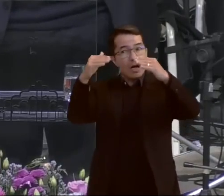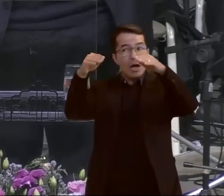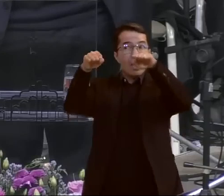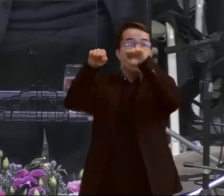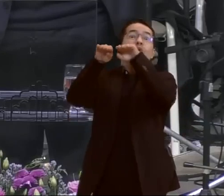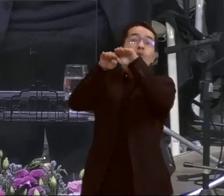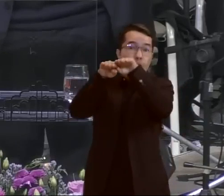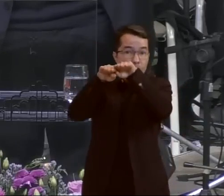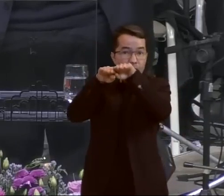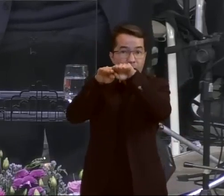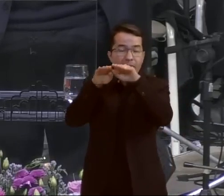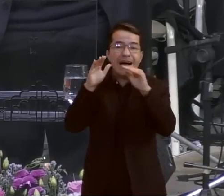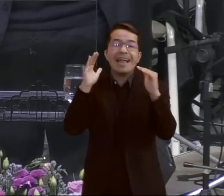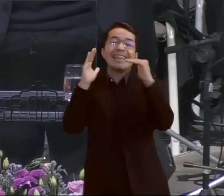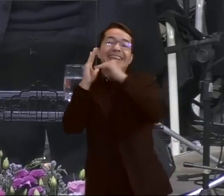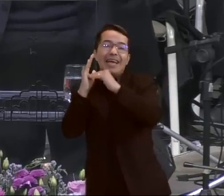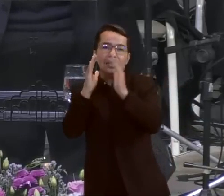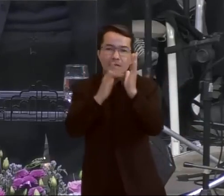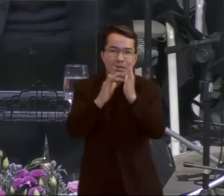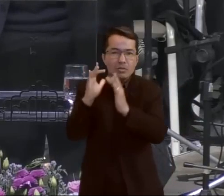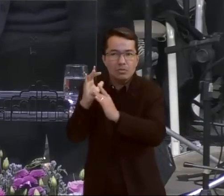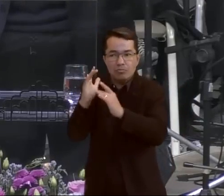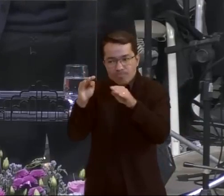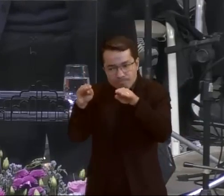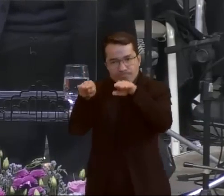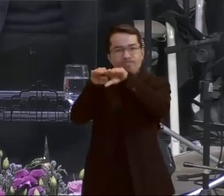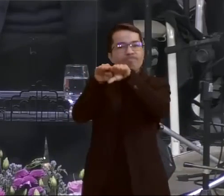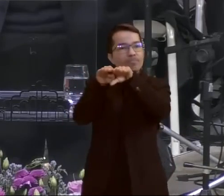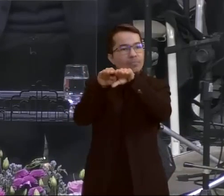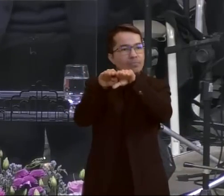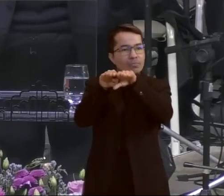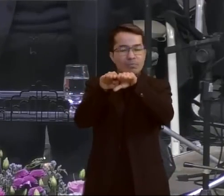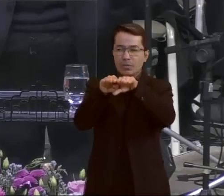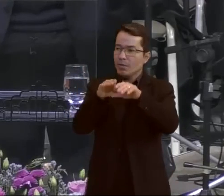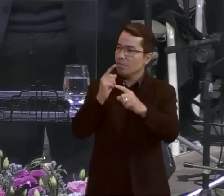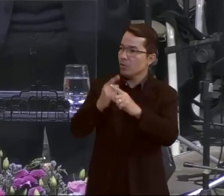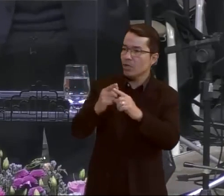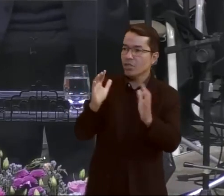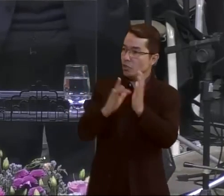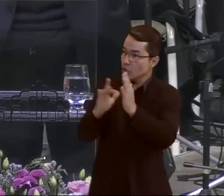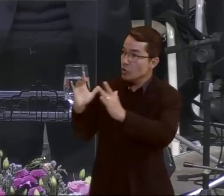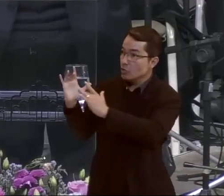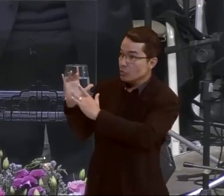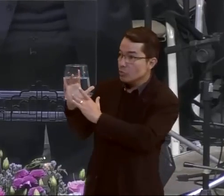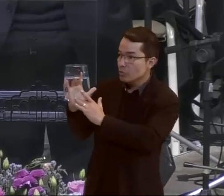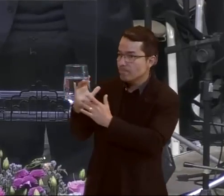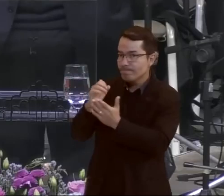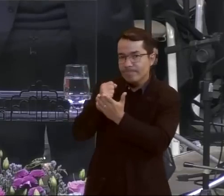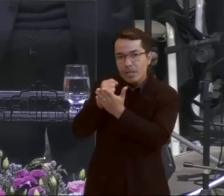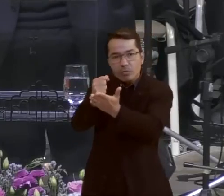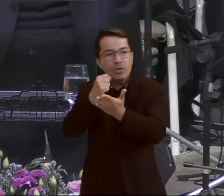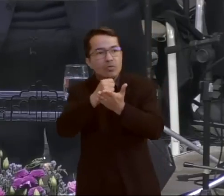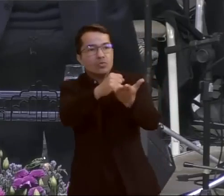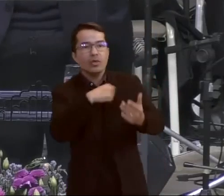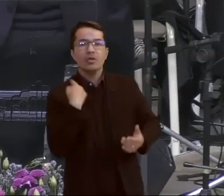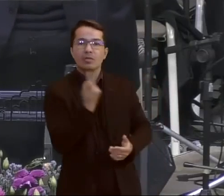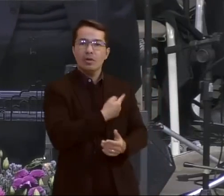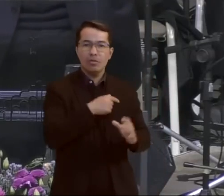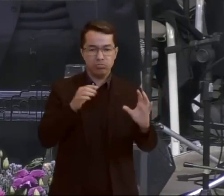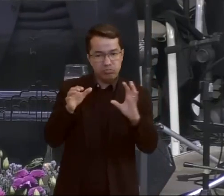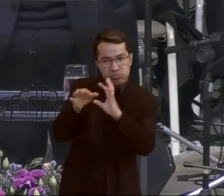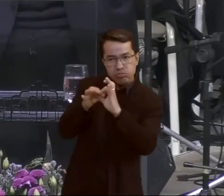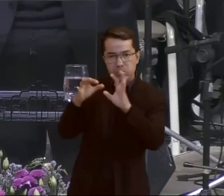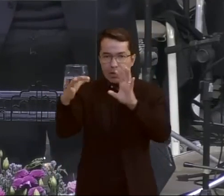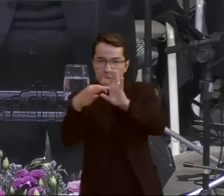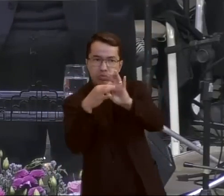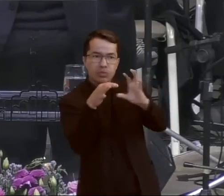Cristo. Continua crescendo, que é o cabeça. E é Ele quem faz com que o corpo todo fique bem ajustado a todas as partes, fiquem ligadas